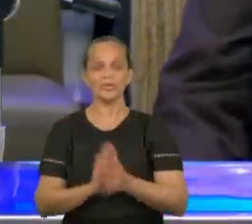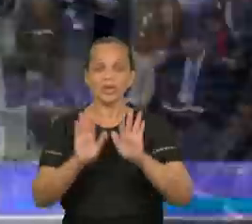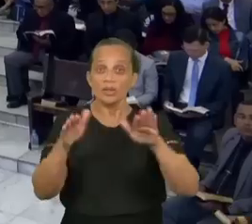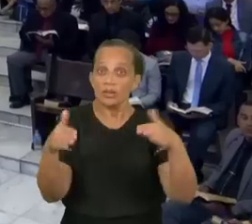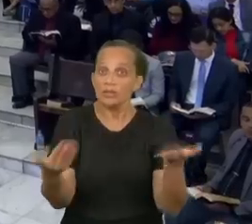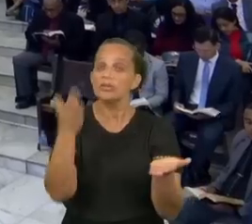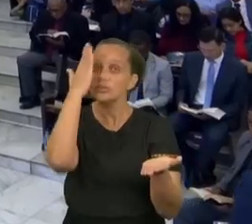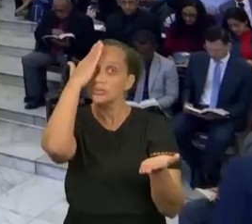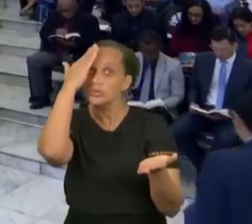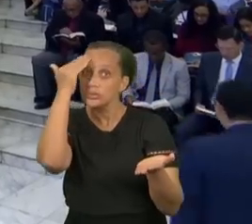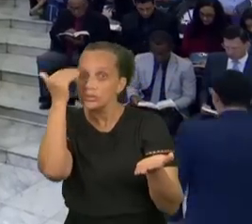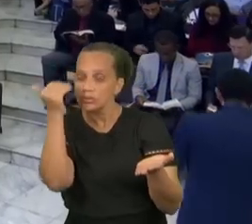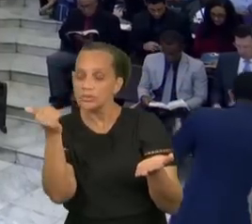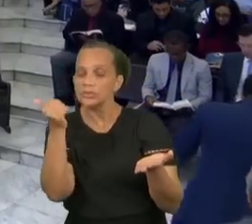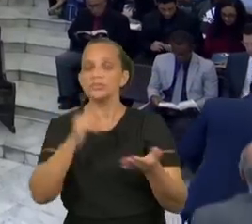isto